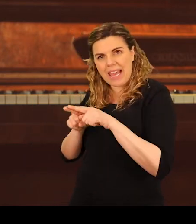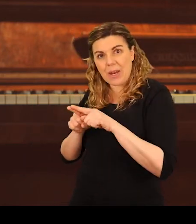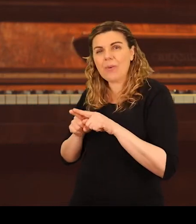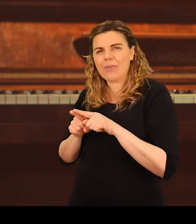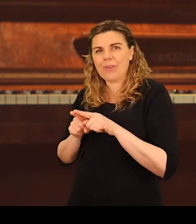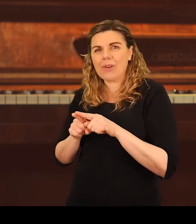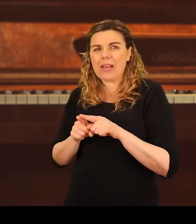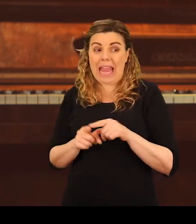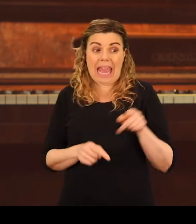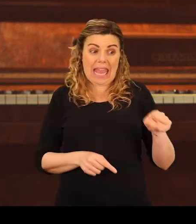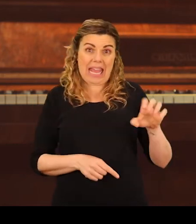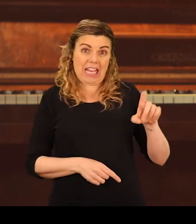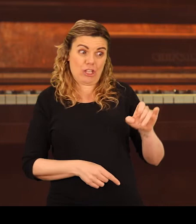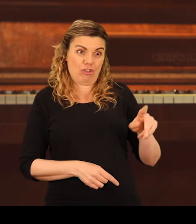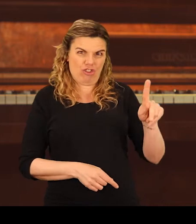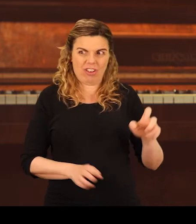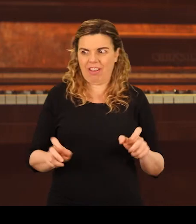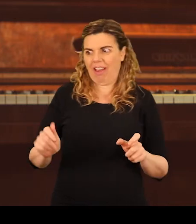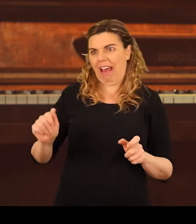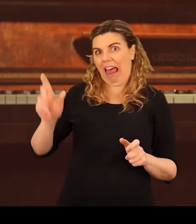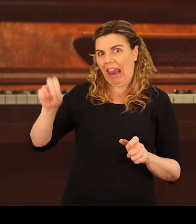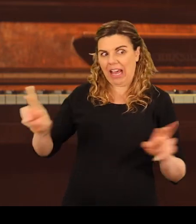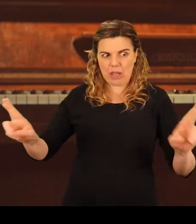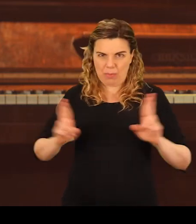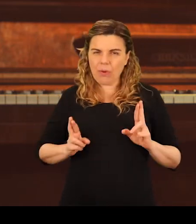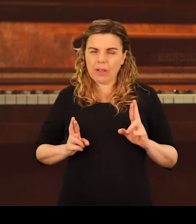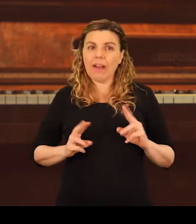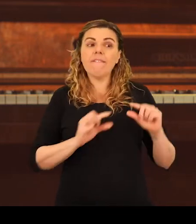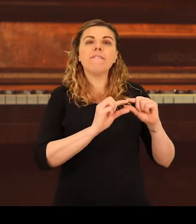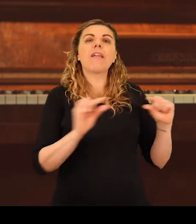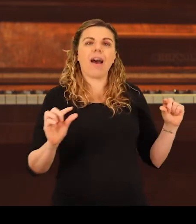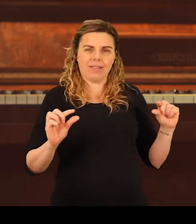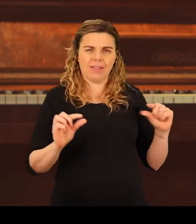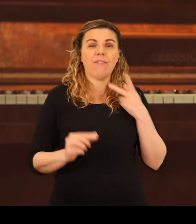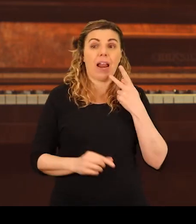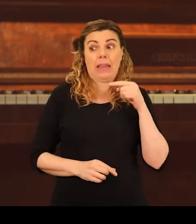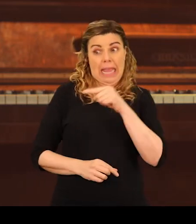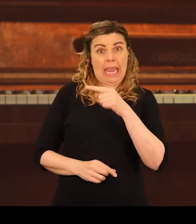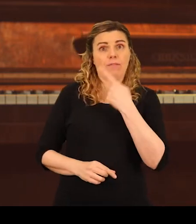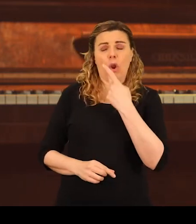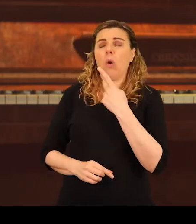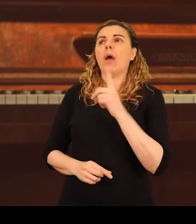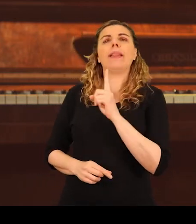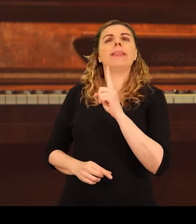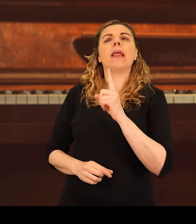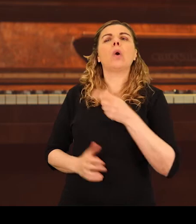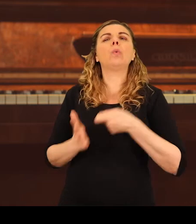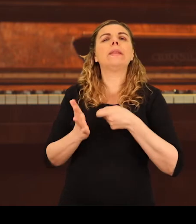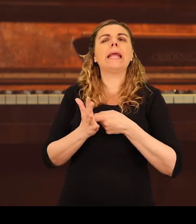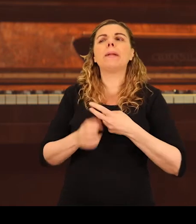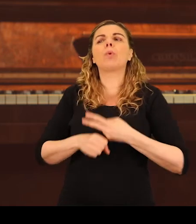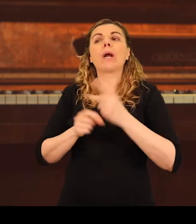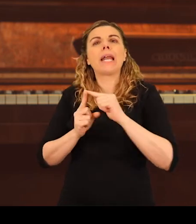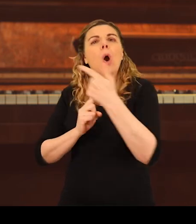parceiros foram duas frases que, para mim, deram todo sentido para a música. Que é, não tente procurar no outro o seu lugar,